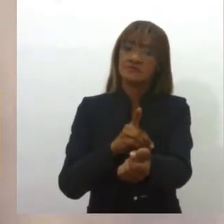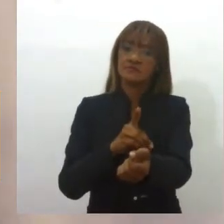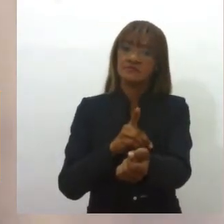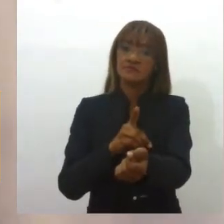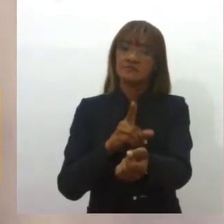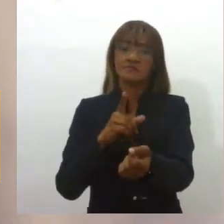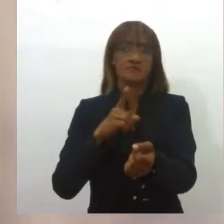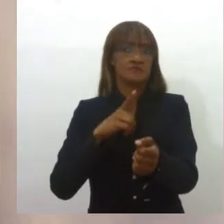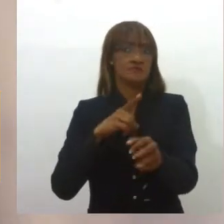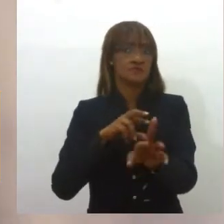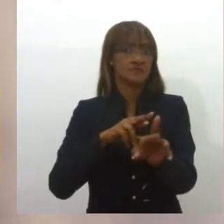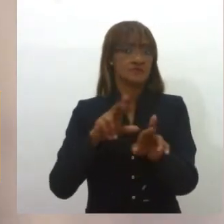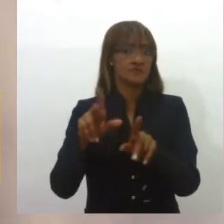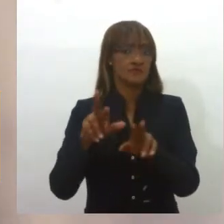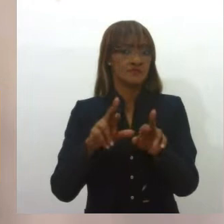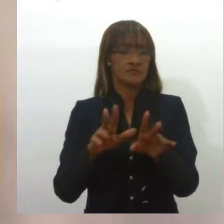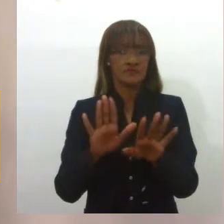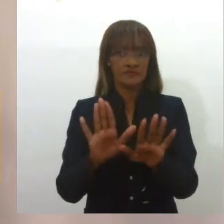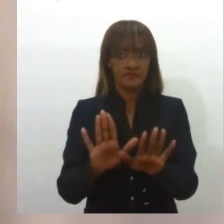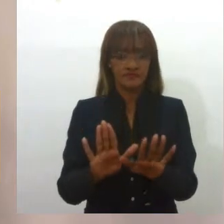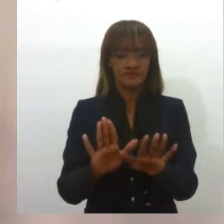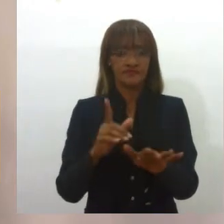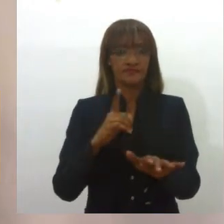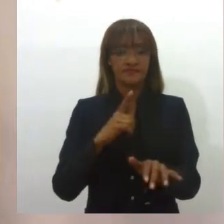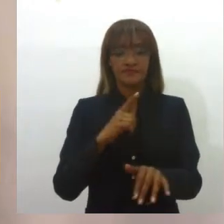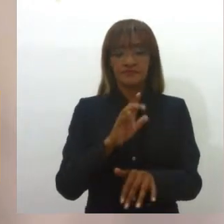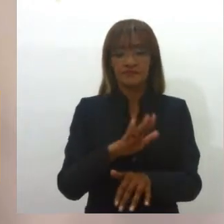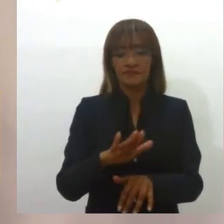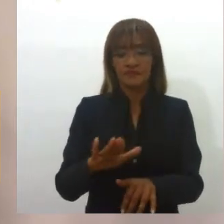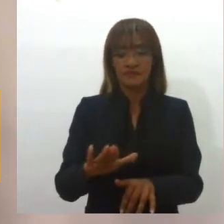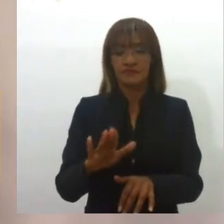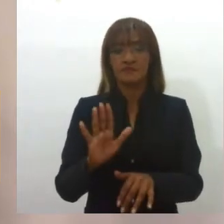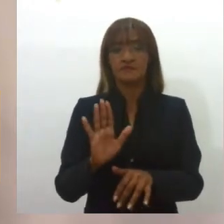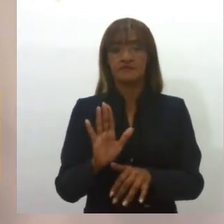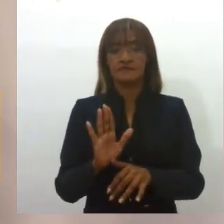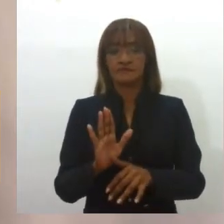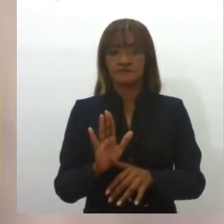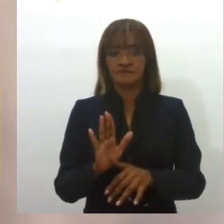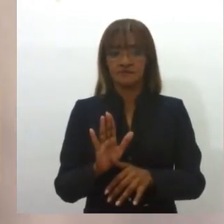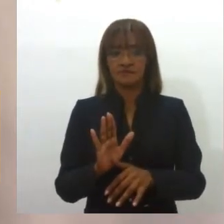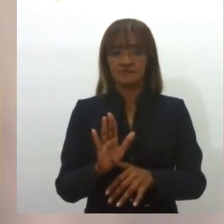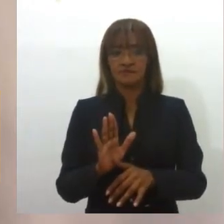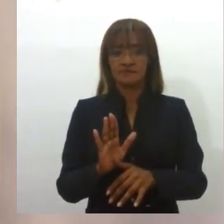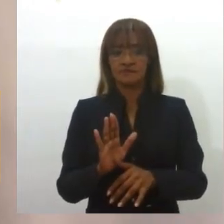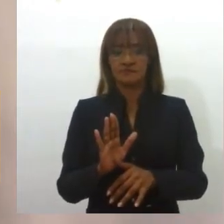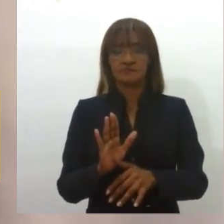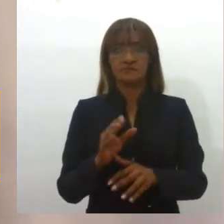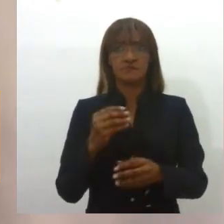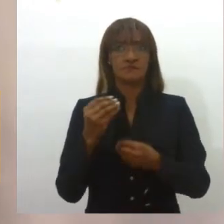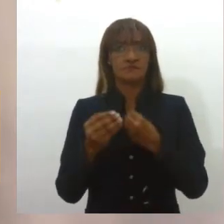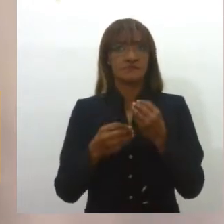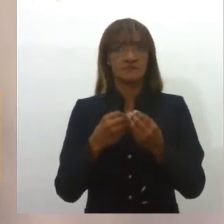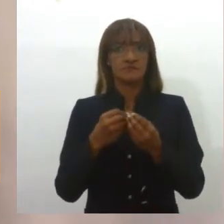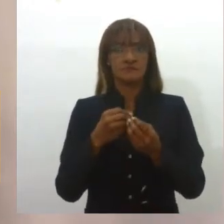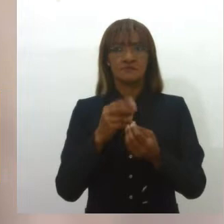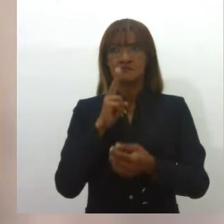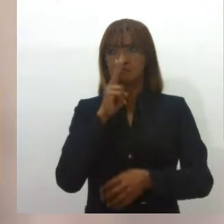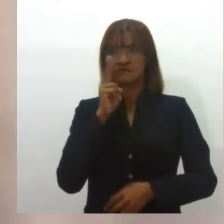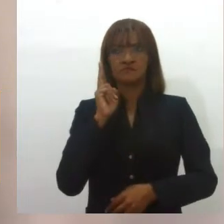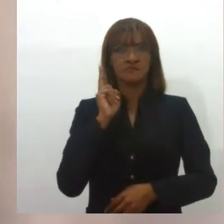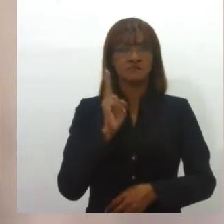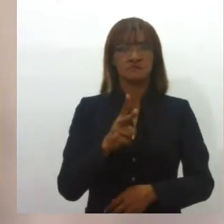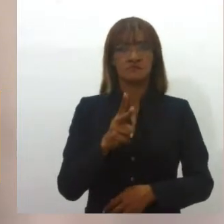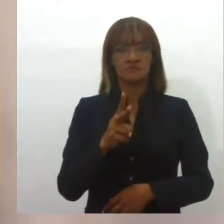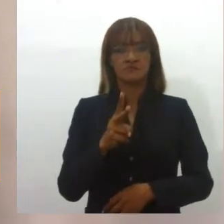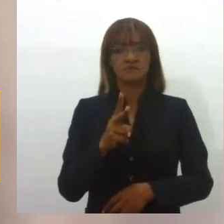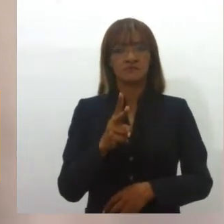divisões, né? O diabético juvenil, que é uma doença imunológica, tem uma chegada abrupta, né? Porque é uma lesão